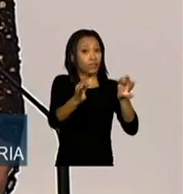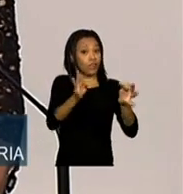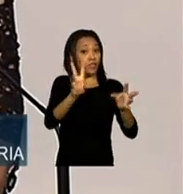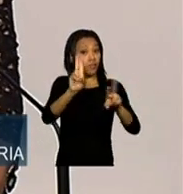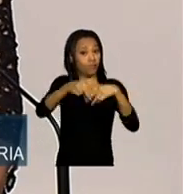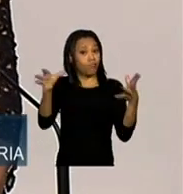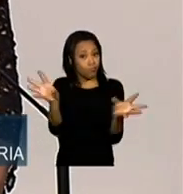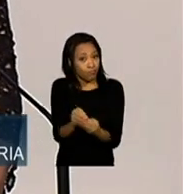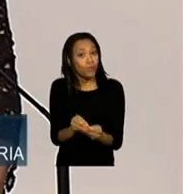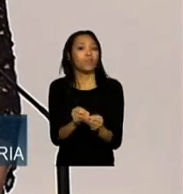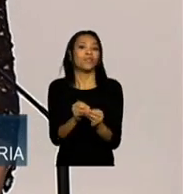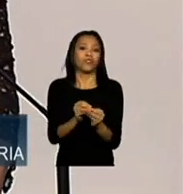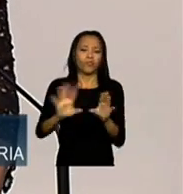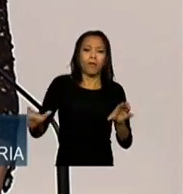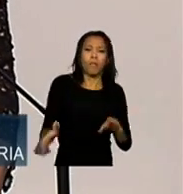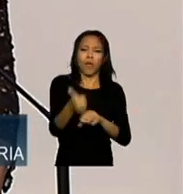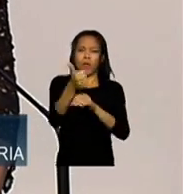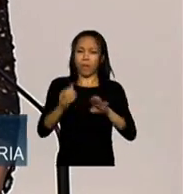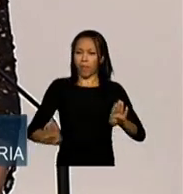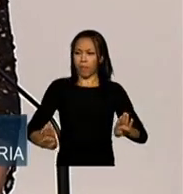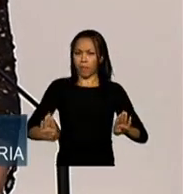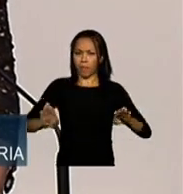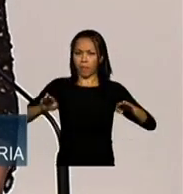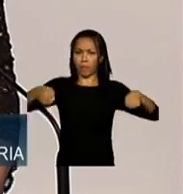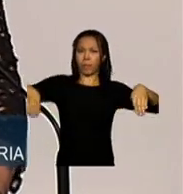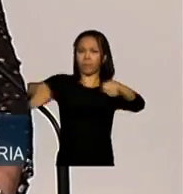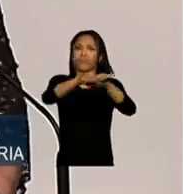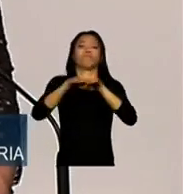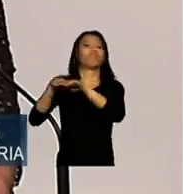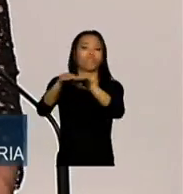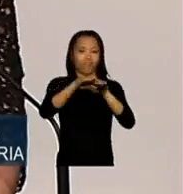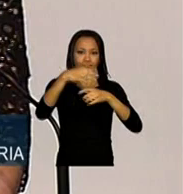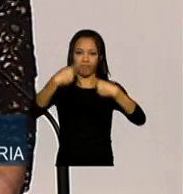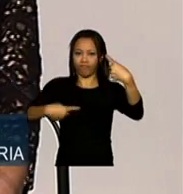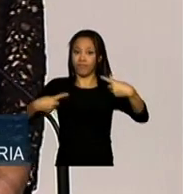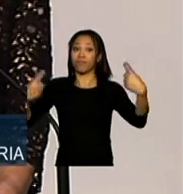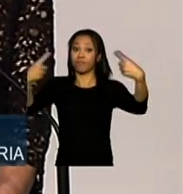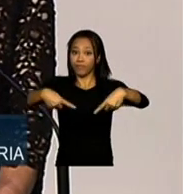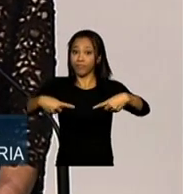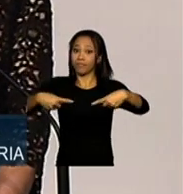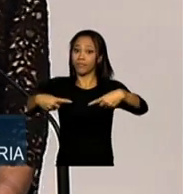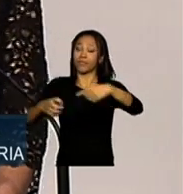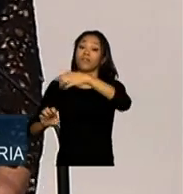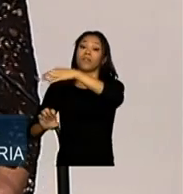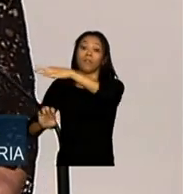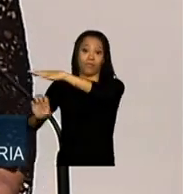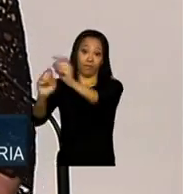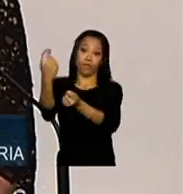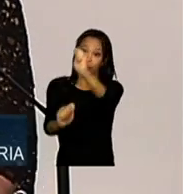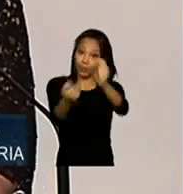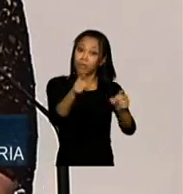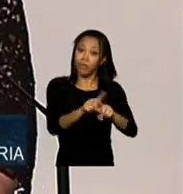portanto, da competitividade de nossa indústria e de toda a nossa economia.